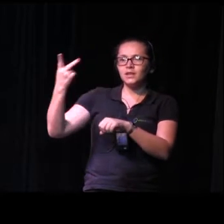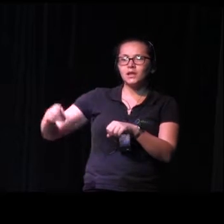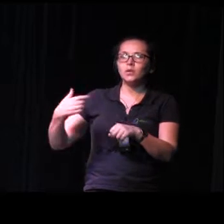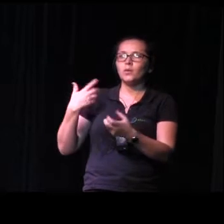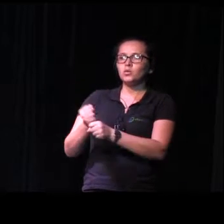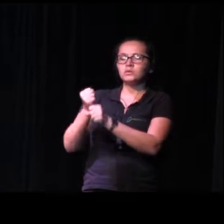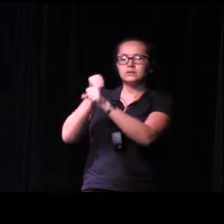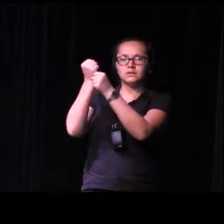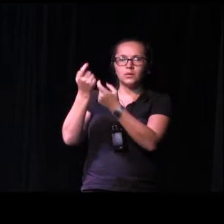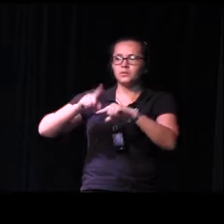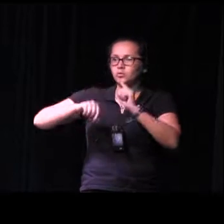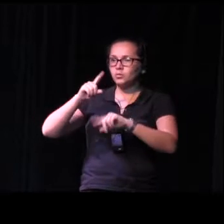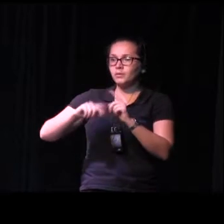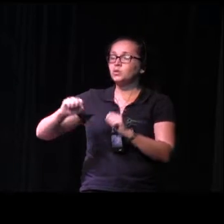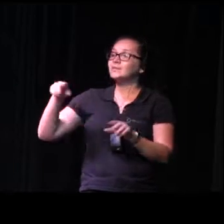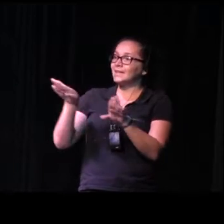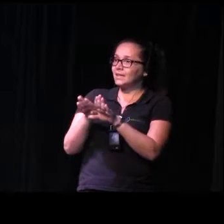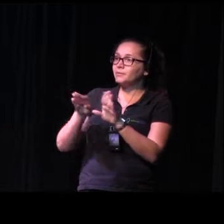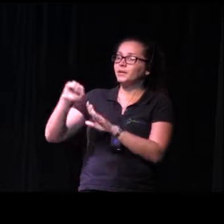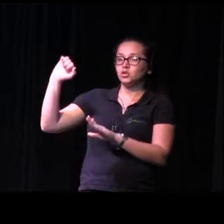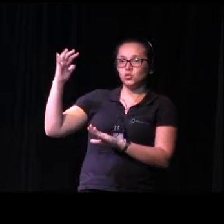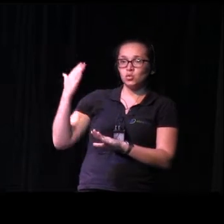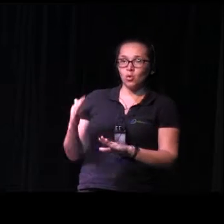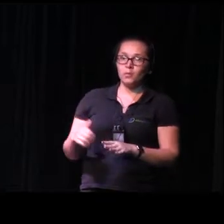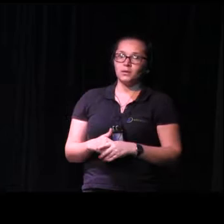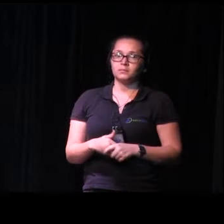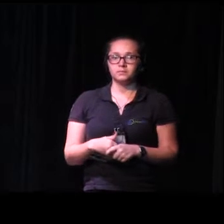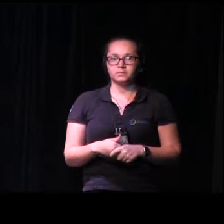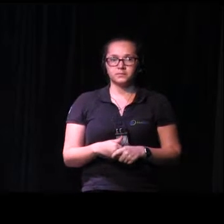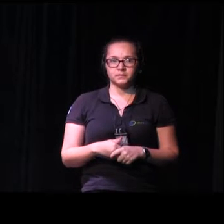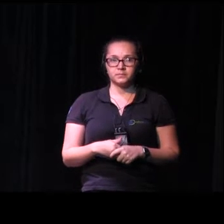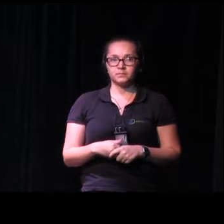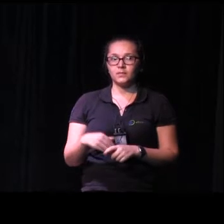como esta grande pérgola, uma construção, um instrumento de sombra.